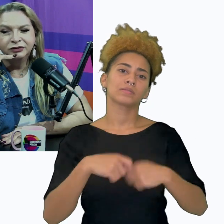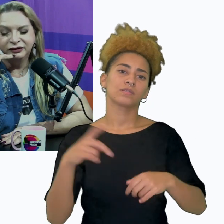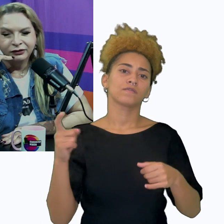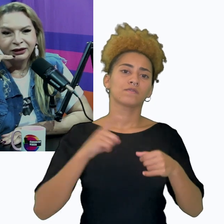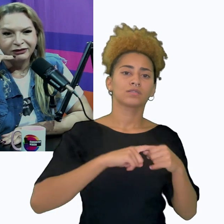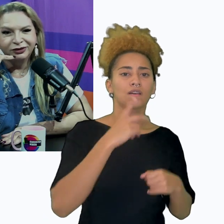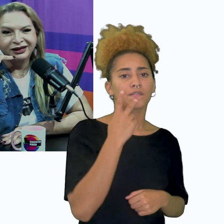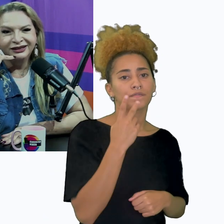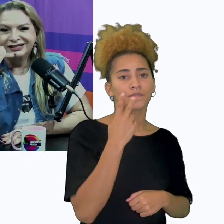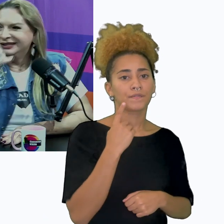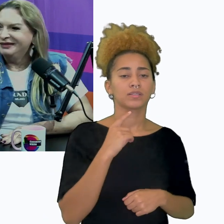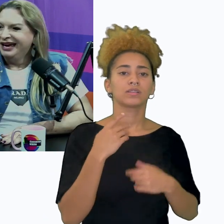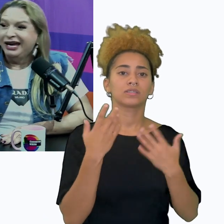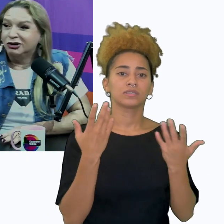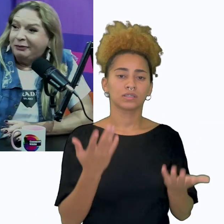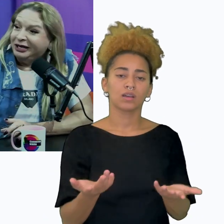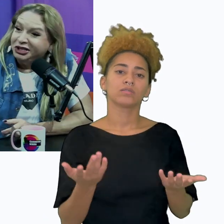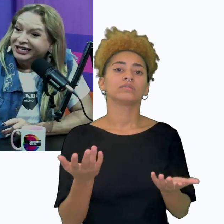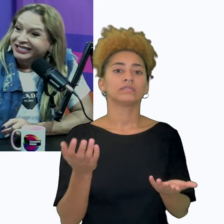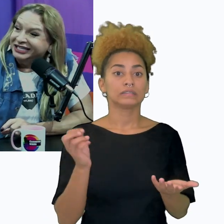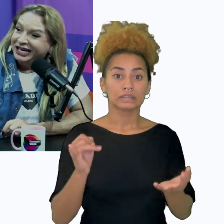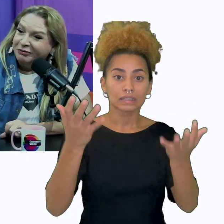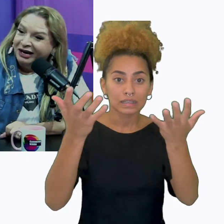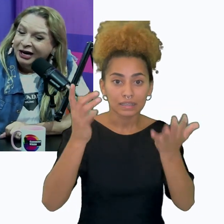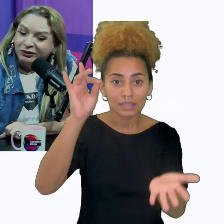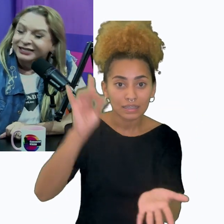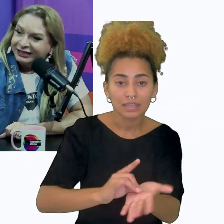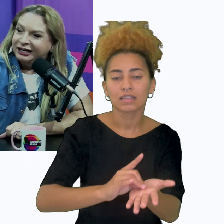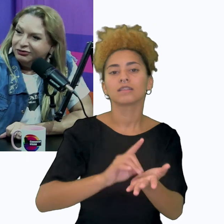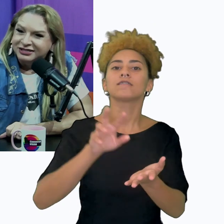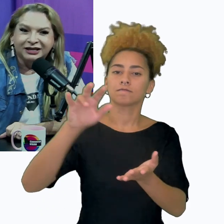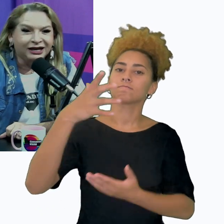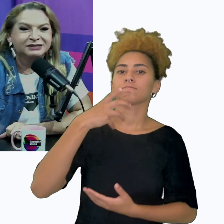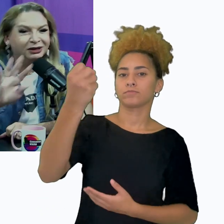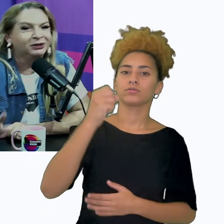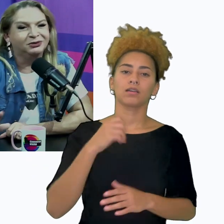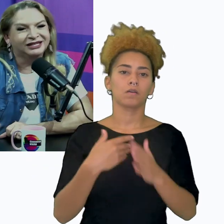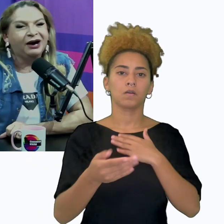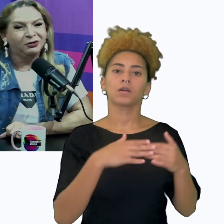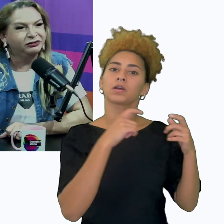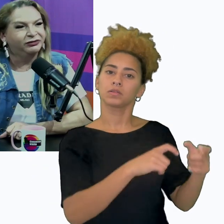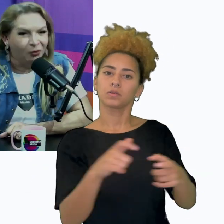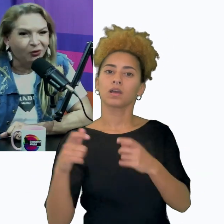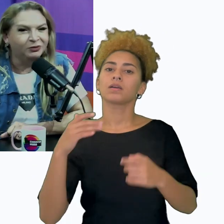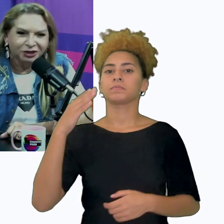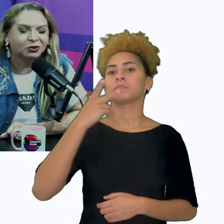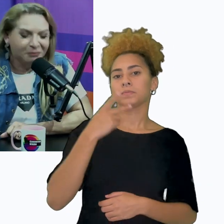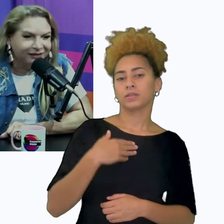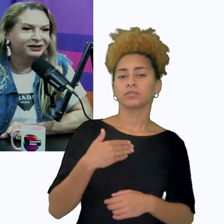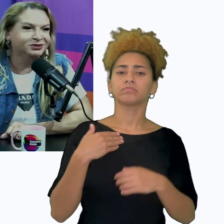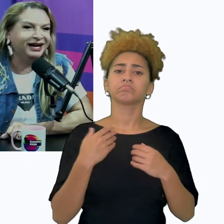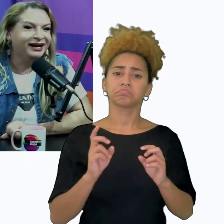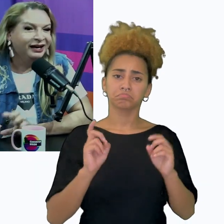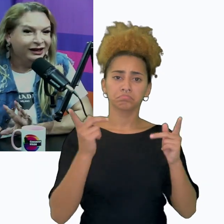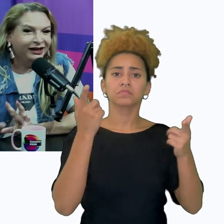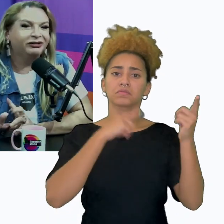tive que voltar pra Fortaleza. Ai, eu já aprendi que em cinema, quando eles querem você, eles mandam lhe buscar onde for. O diretor manda lhe